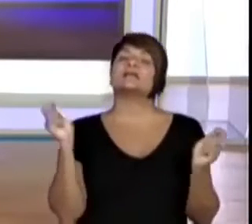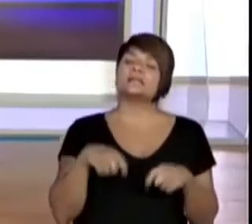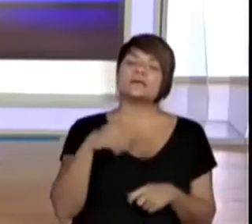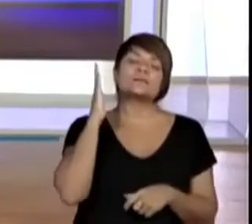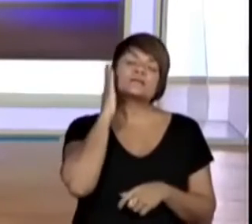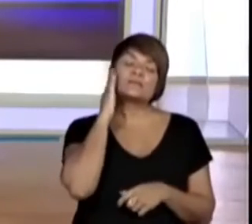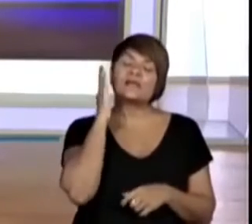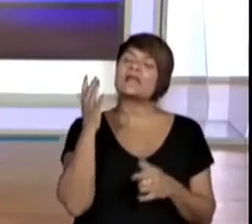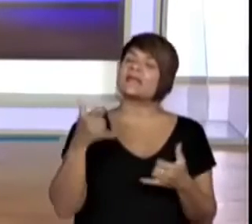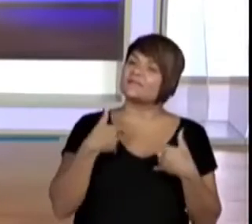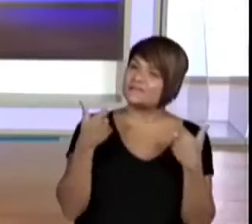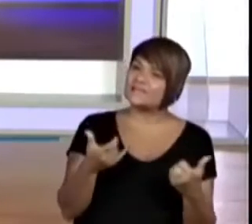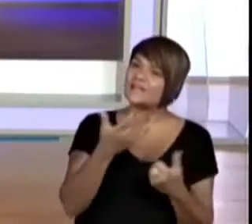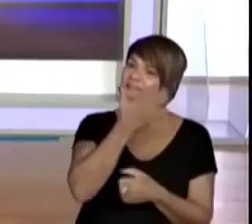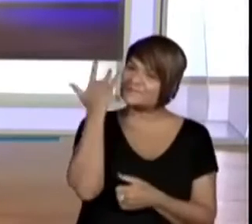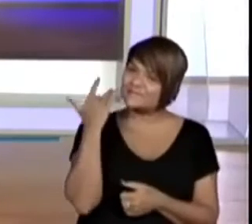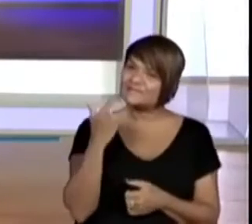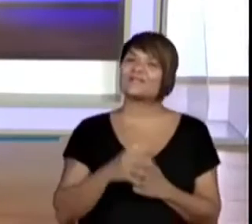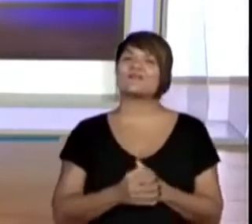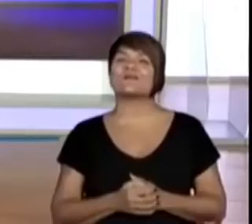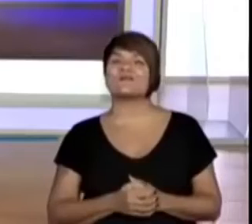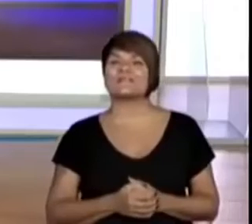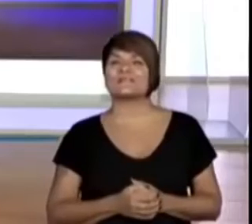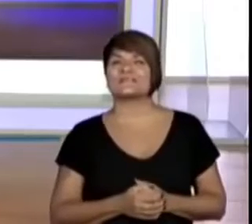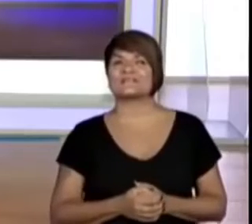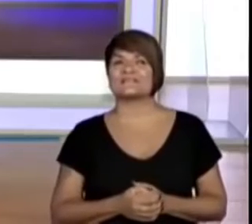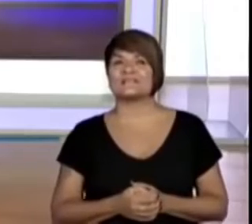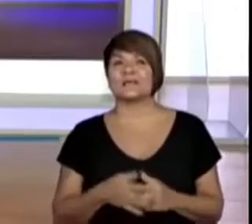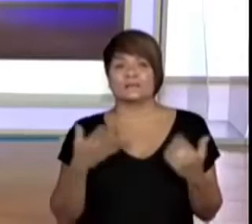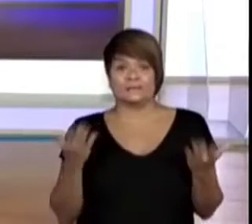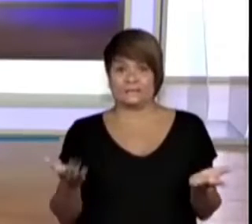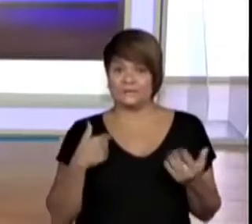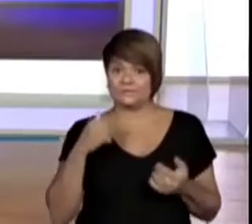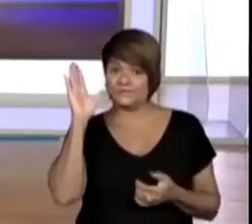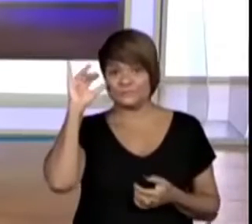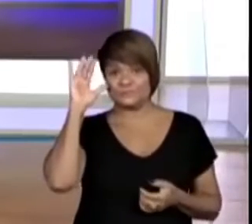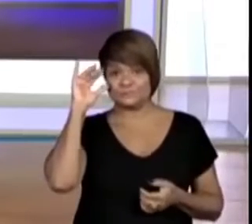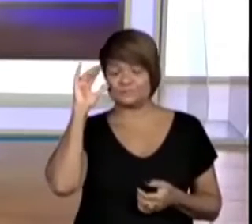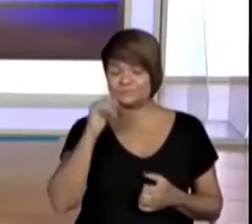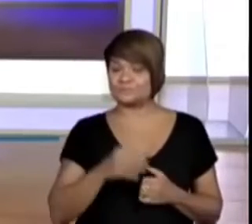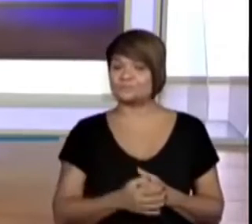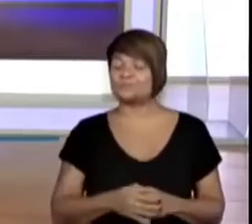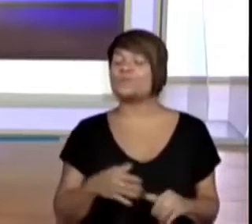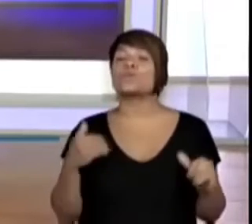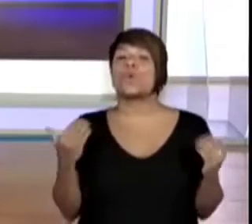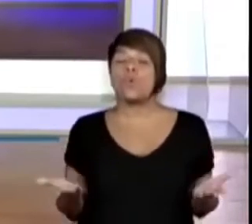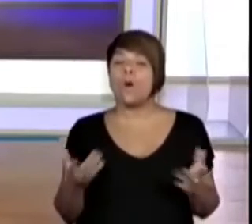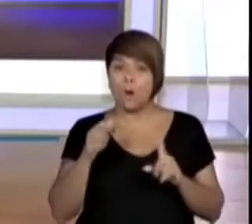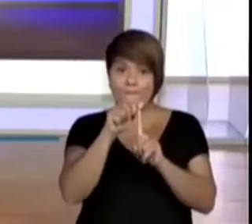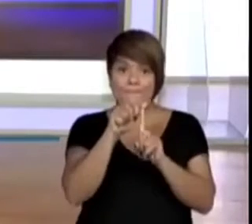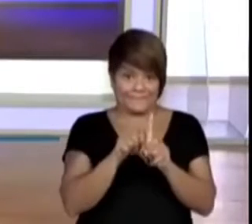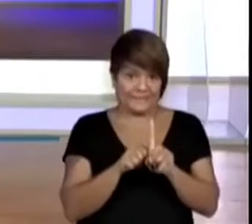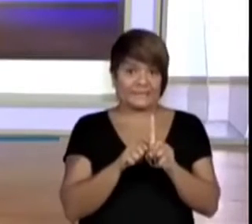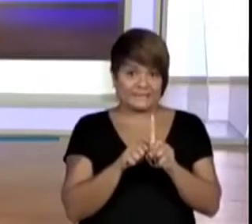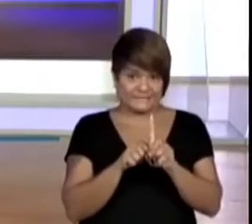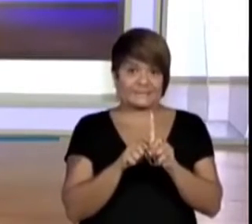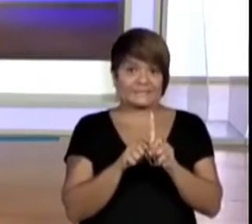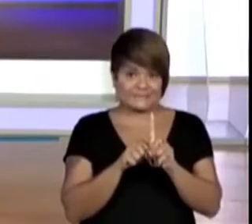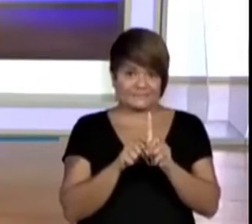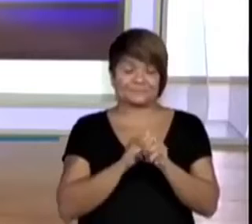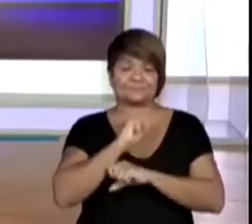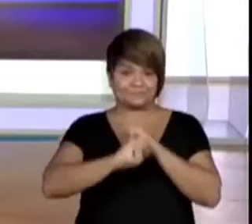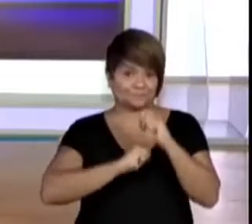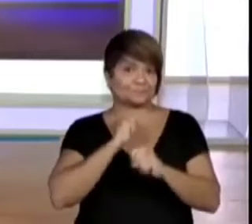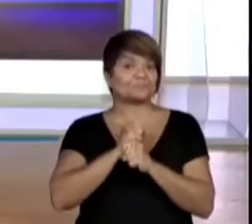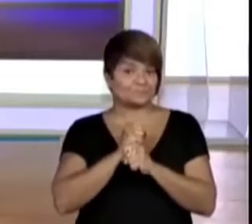gosta, não é verdade? Então, vamos dar uma olhadinha aqui. Vamos olhar quais são os meses do ano e onde